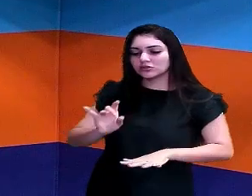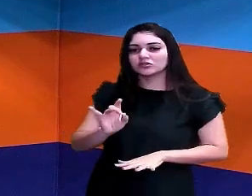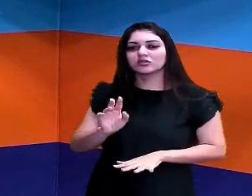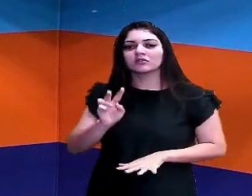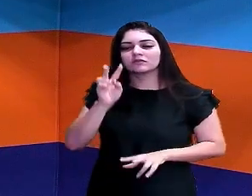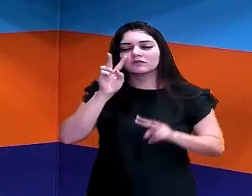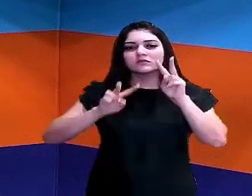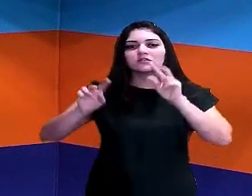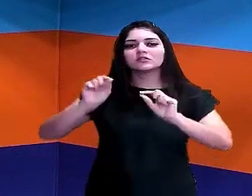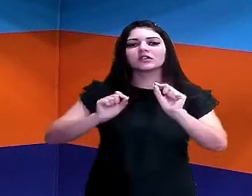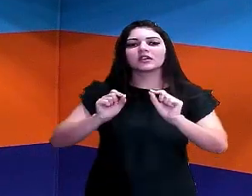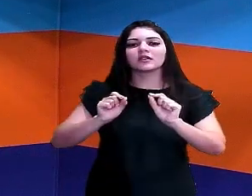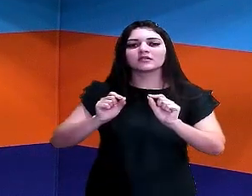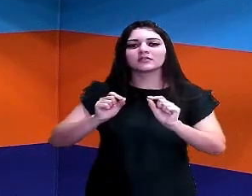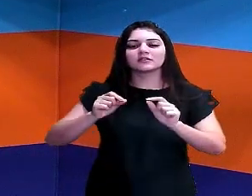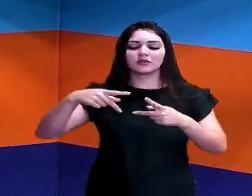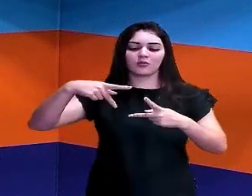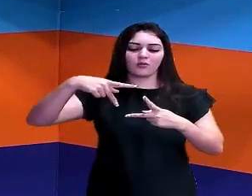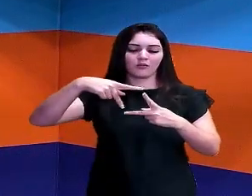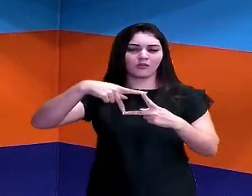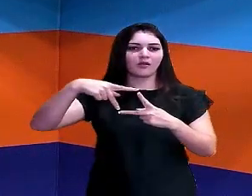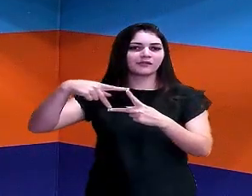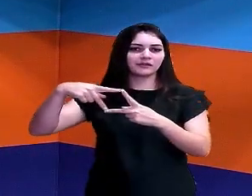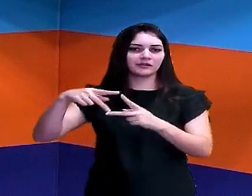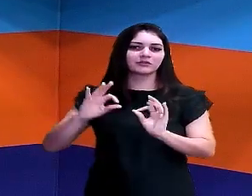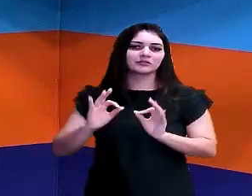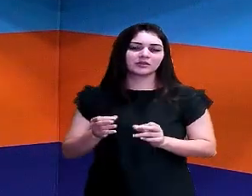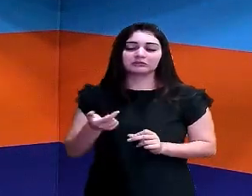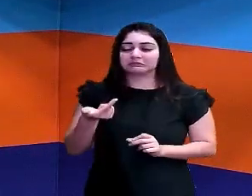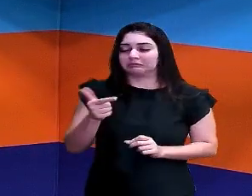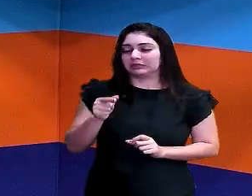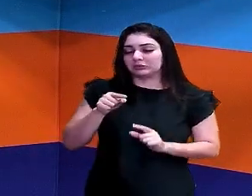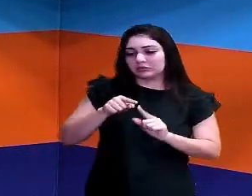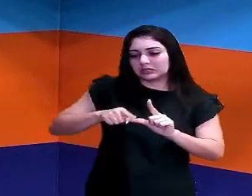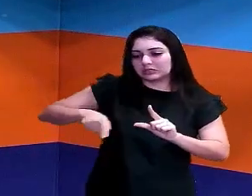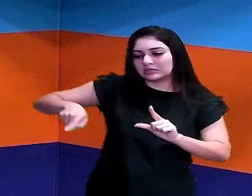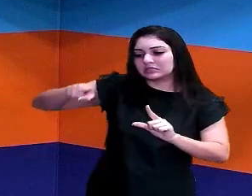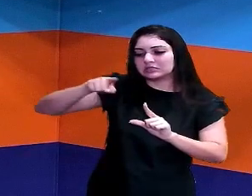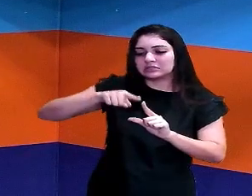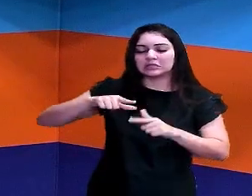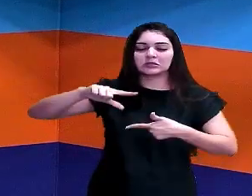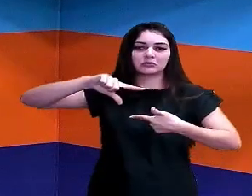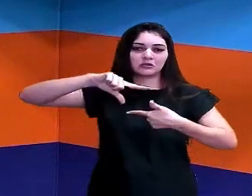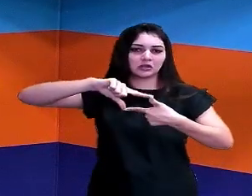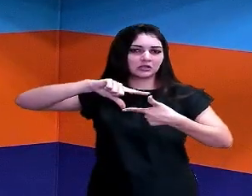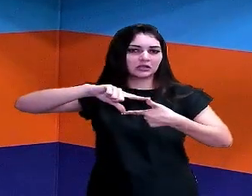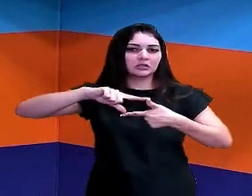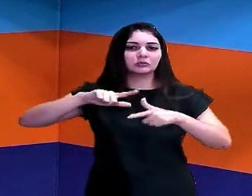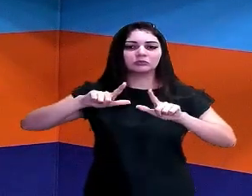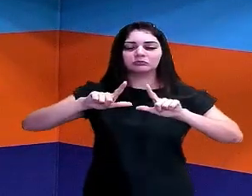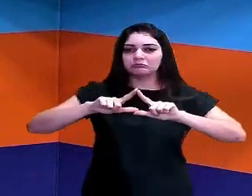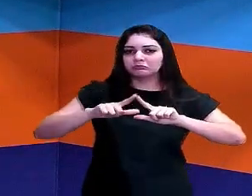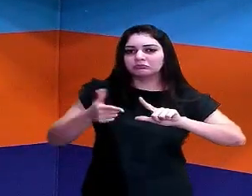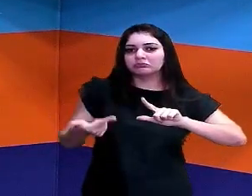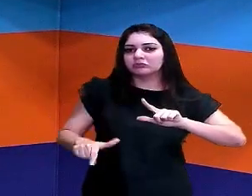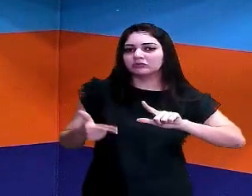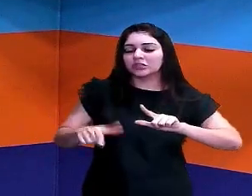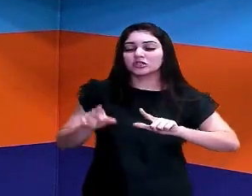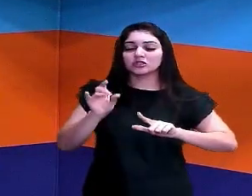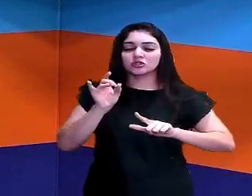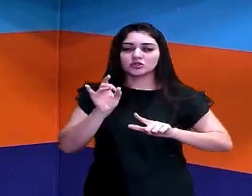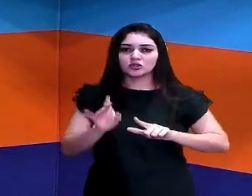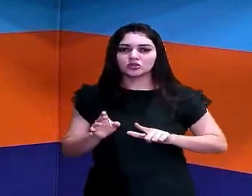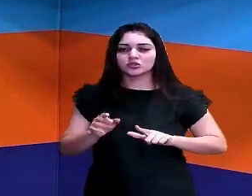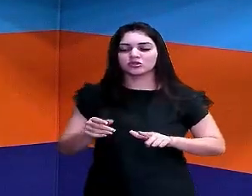vejo quadrados, tá certo? Não estou vendo círculo, não estou vendo retângulo, não estou vendo triângulo, só estou vendo